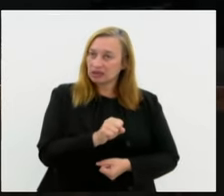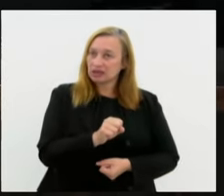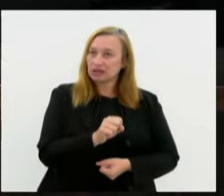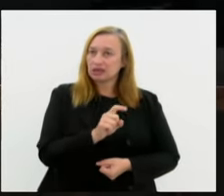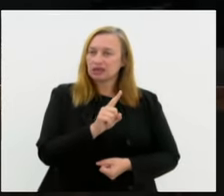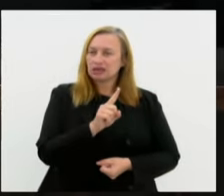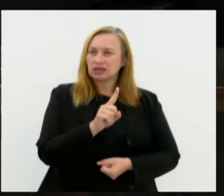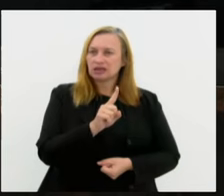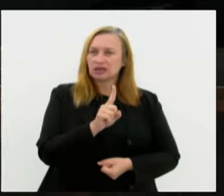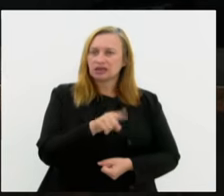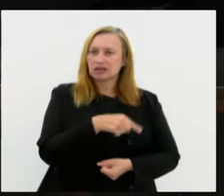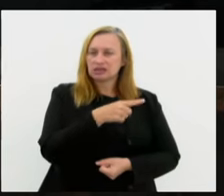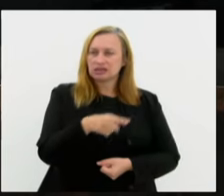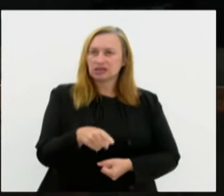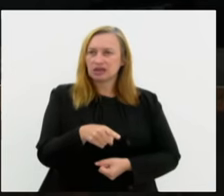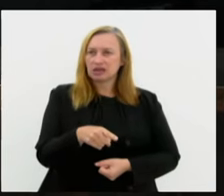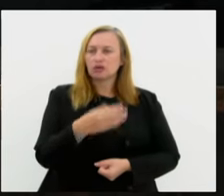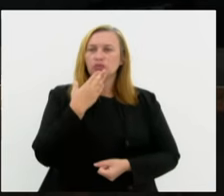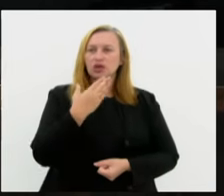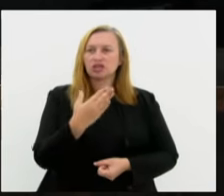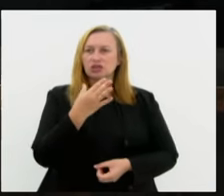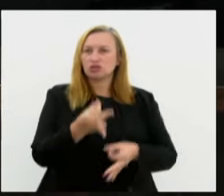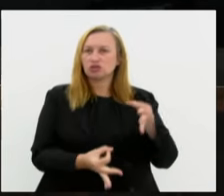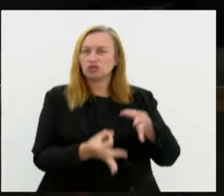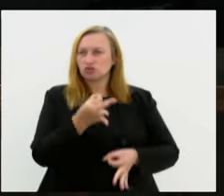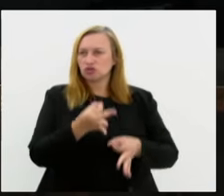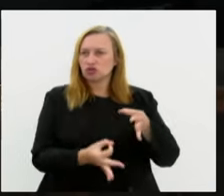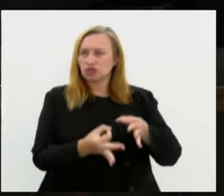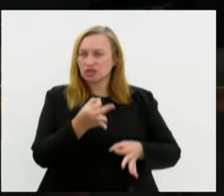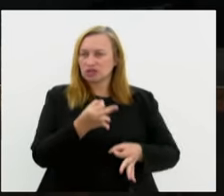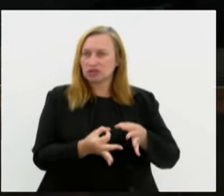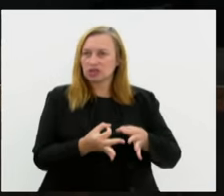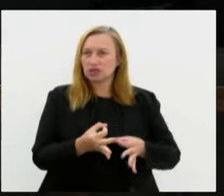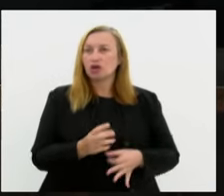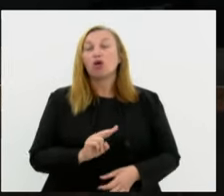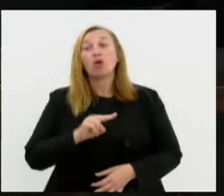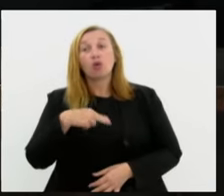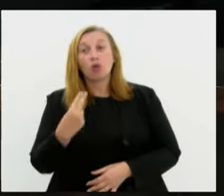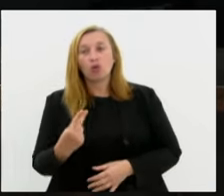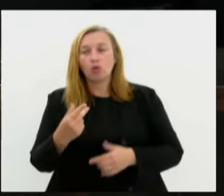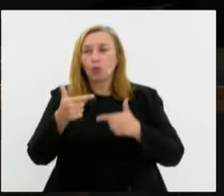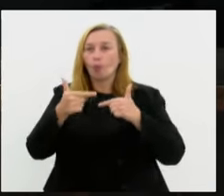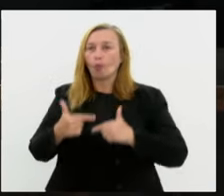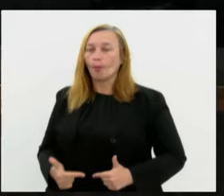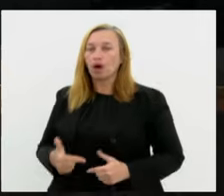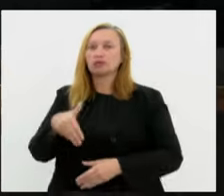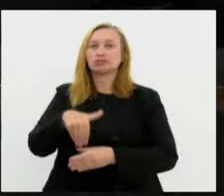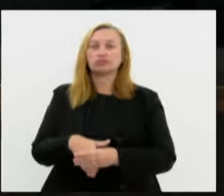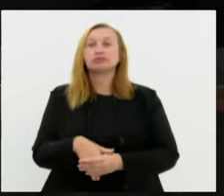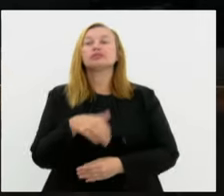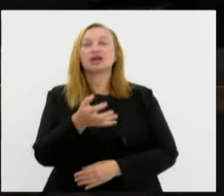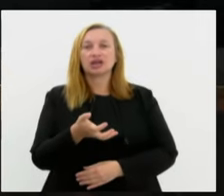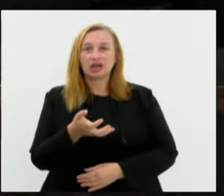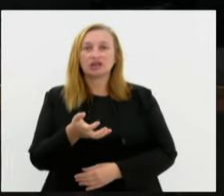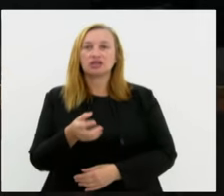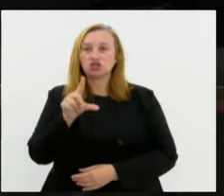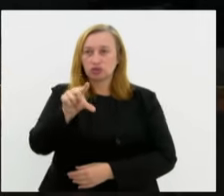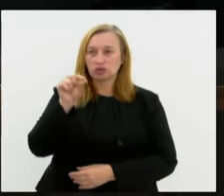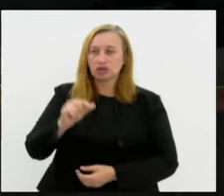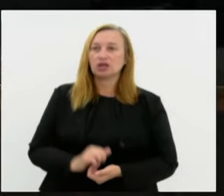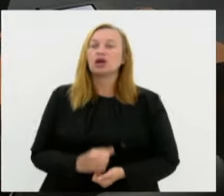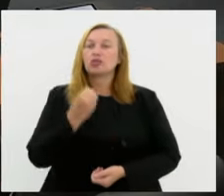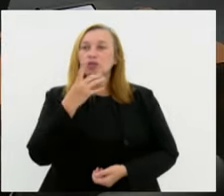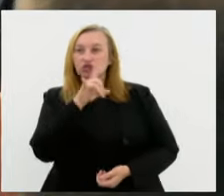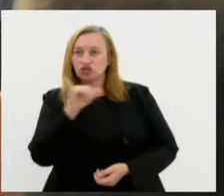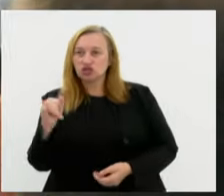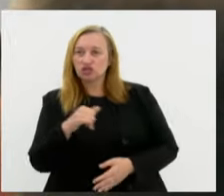do egrégio tribunal e não, ou também abstenção para quem quiser, né? Presidente,